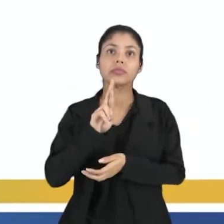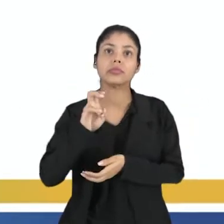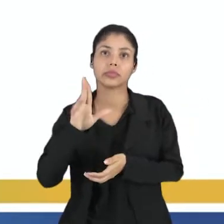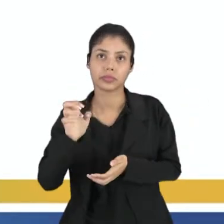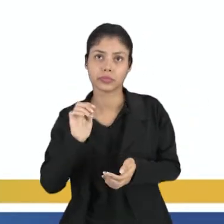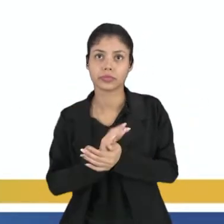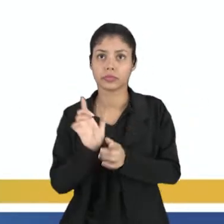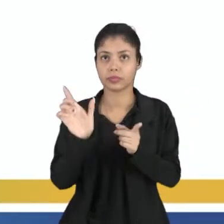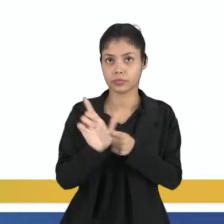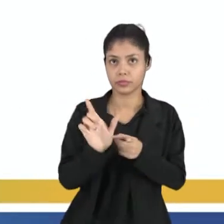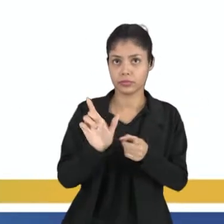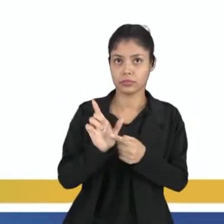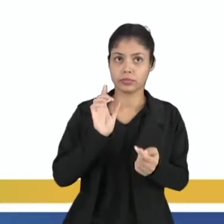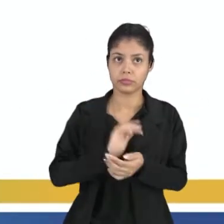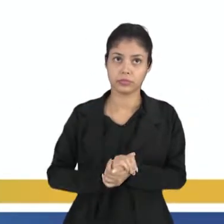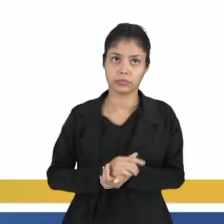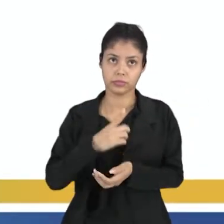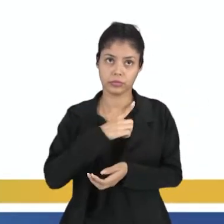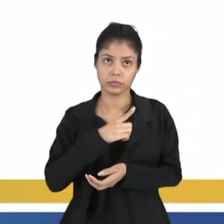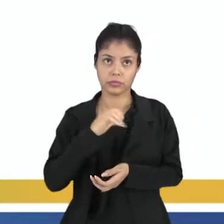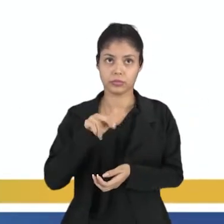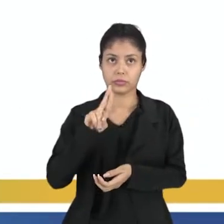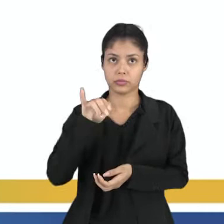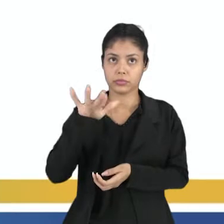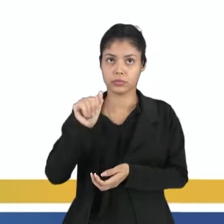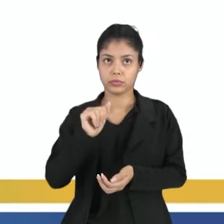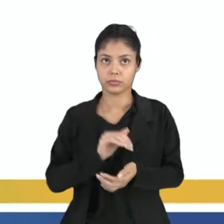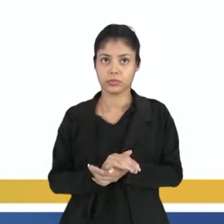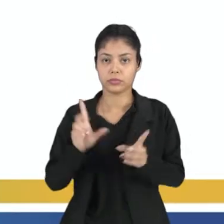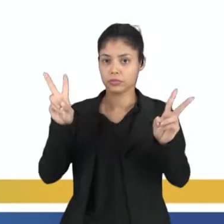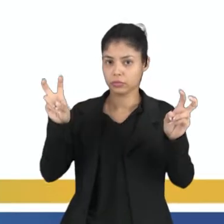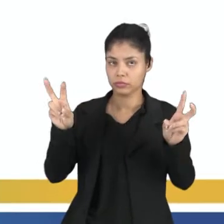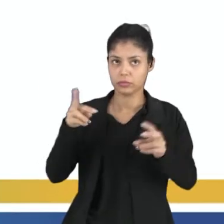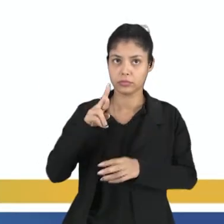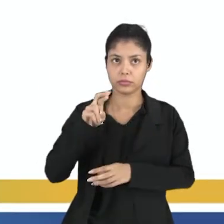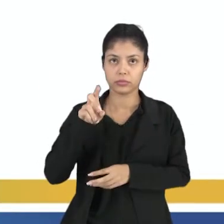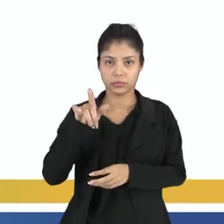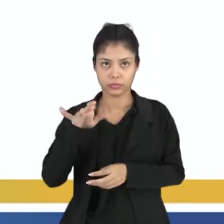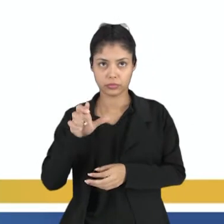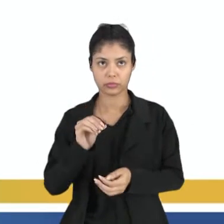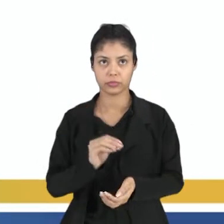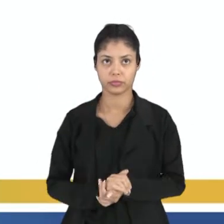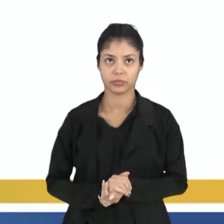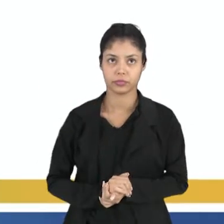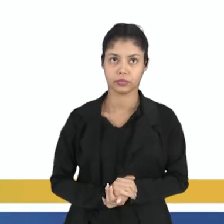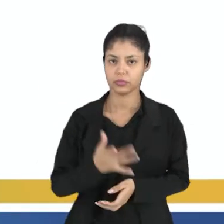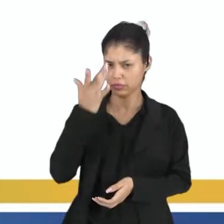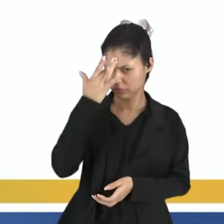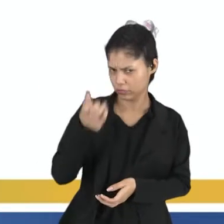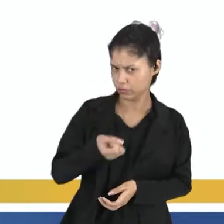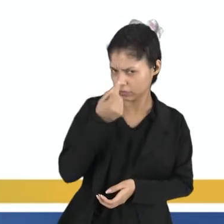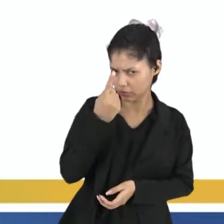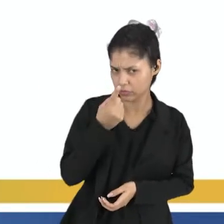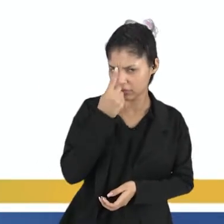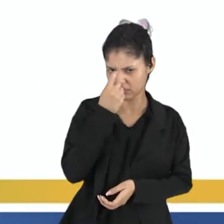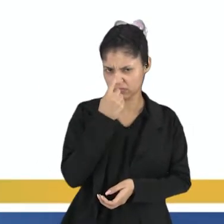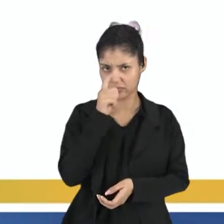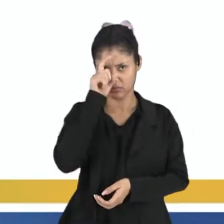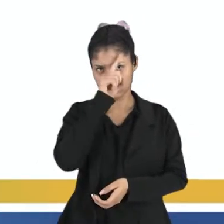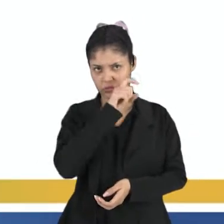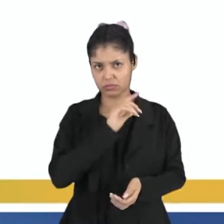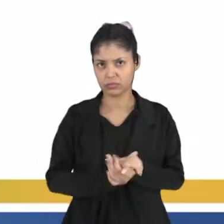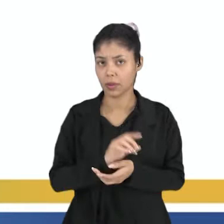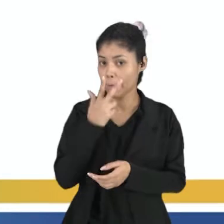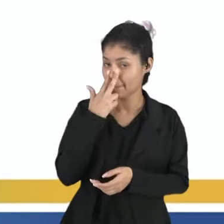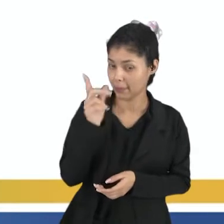termo regente, a palavra que se subordina ao termo regido. Achou complicado?